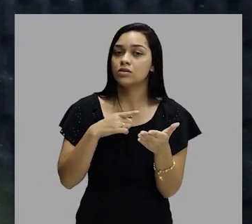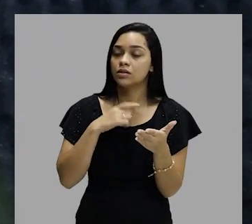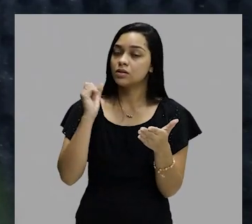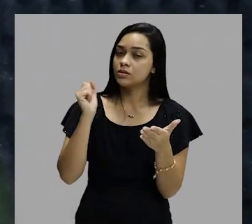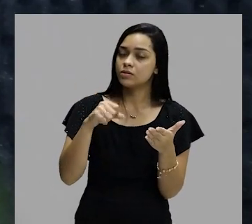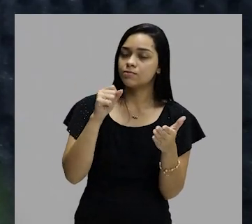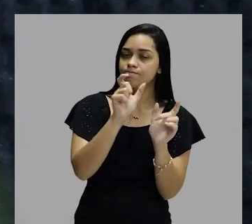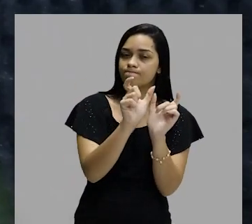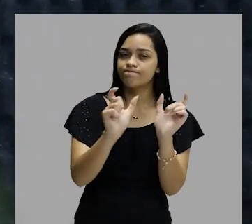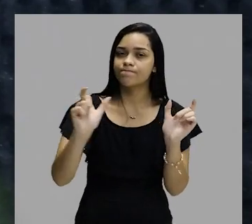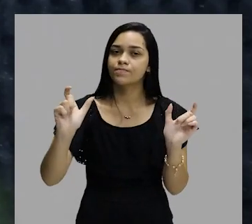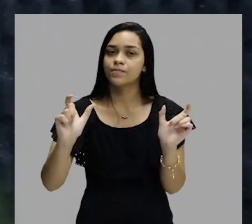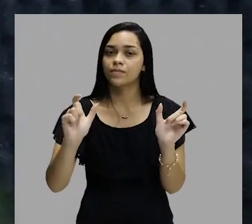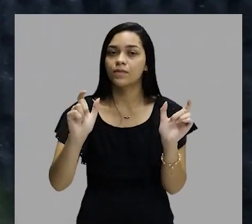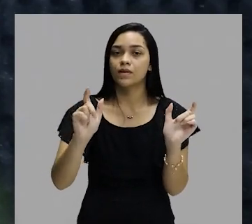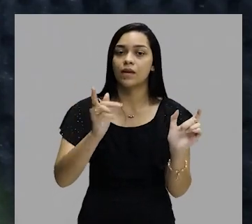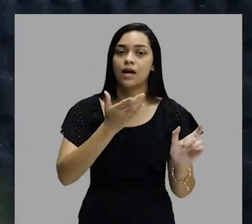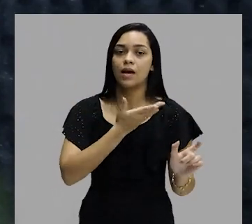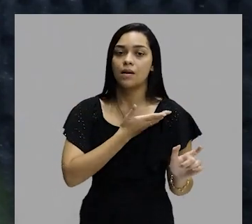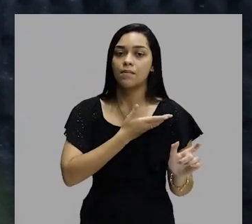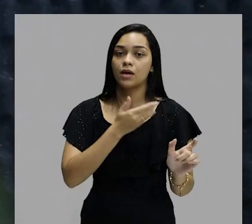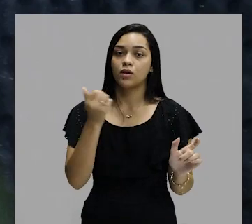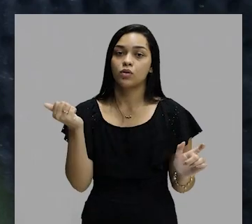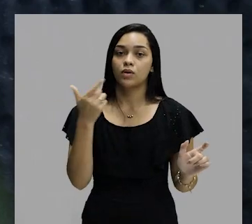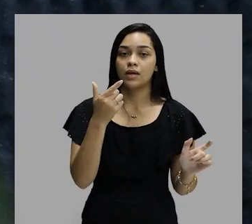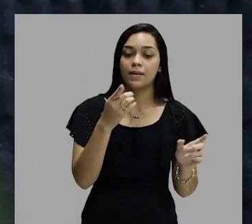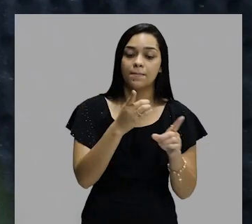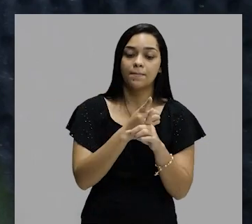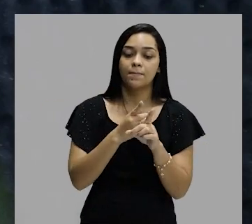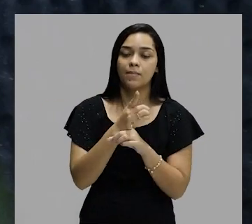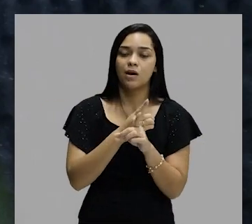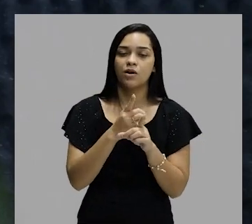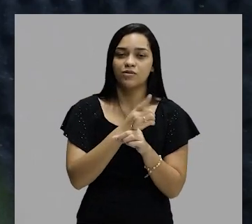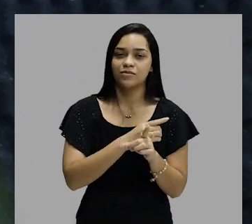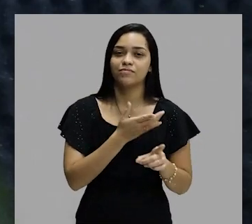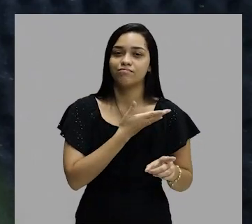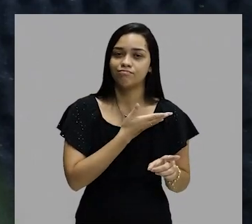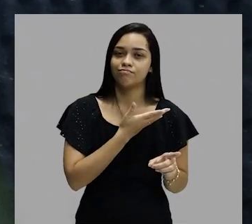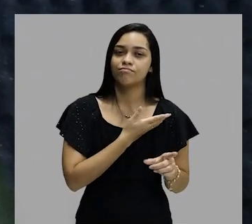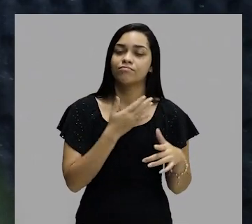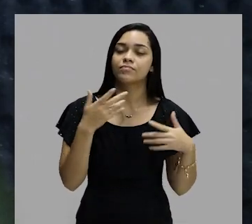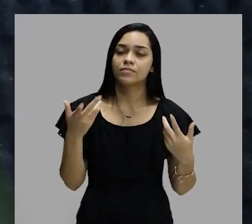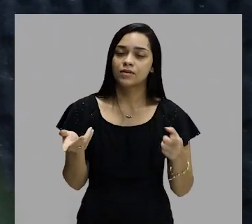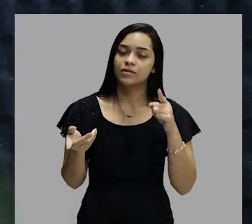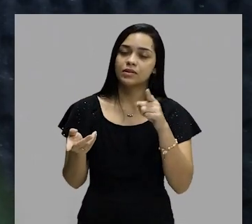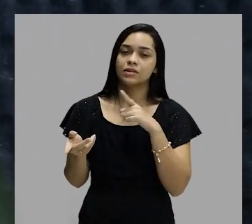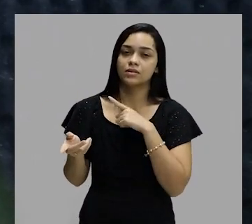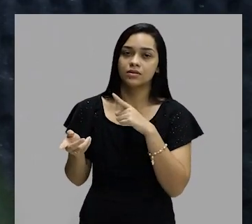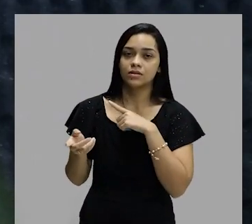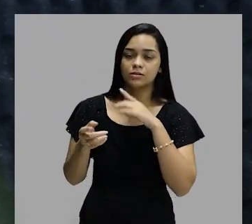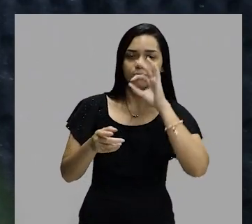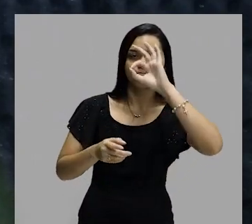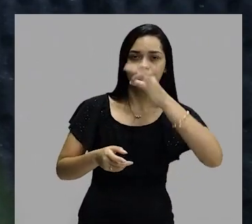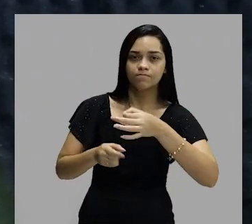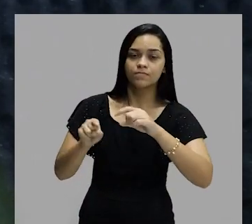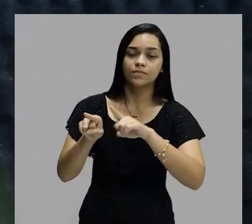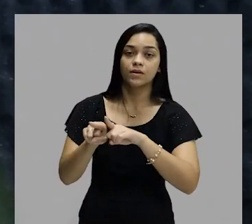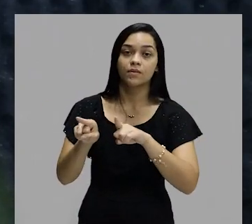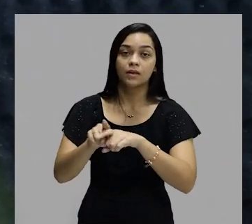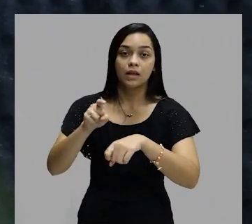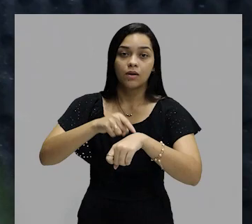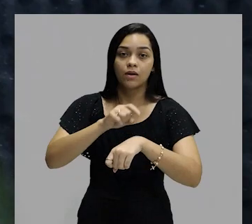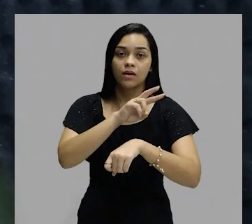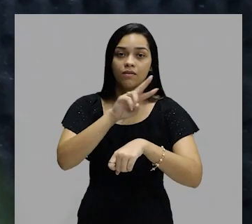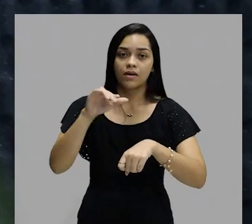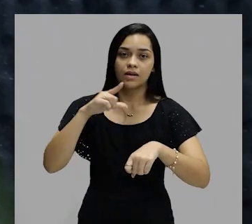mais palavras amigas do que palavras falsas. Então, a chance que você tem de acertar na hora de